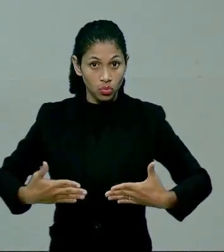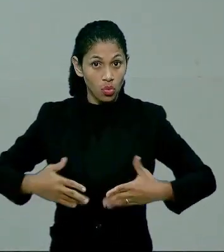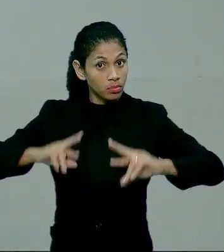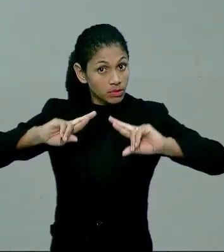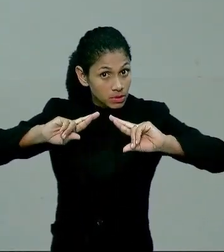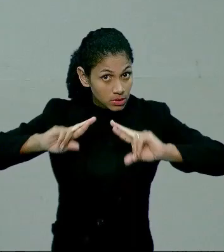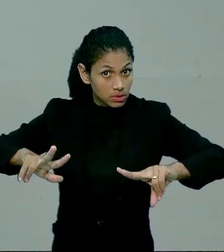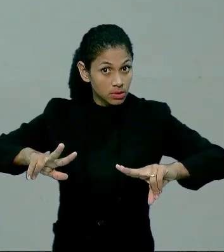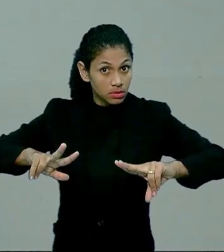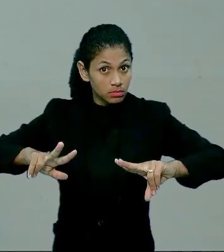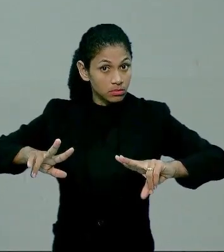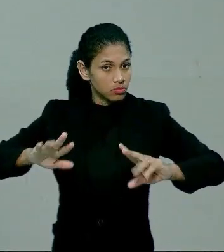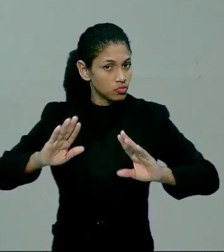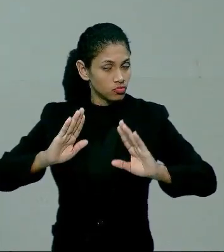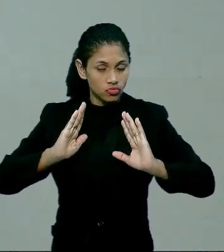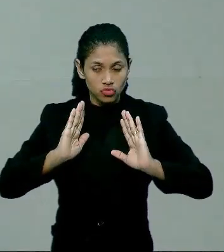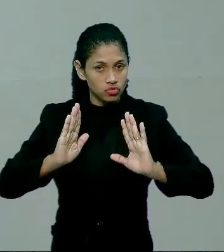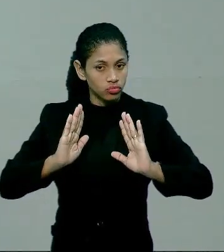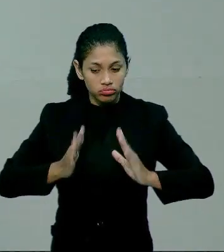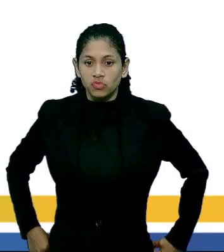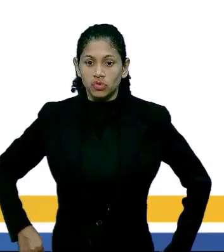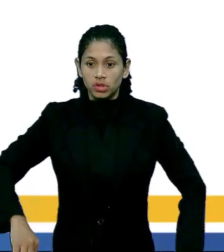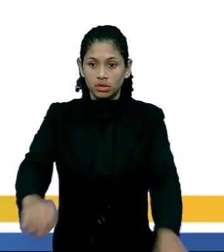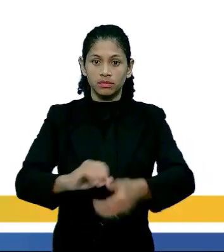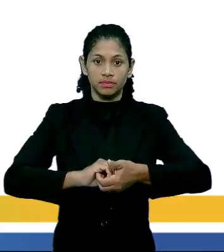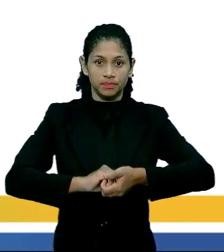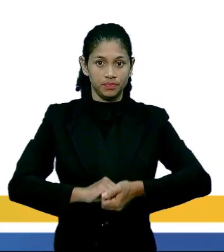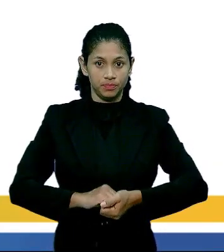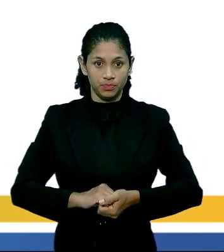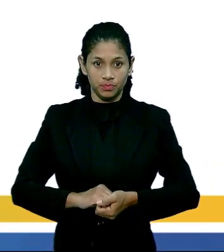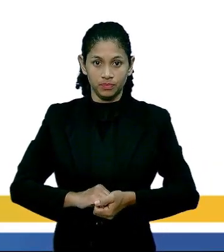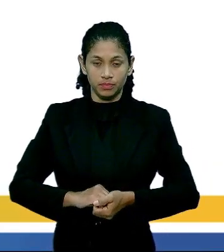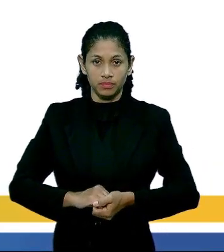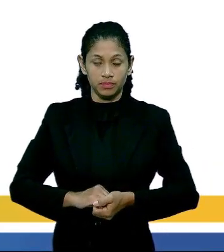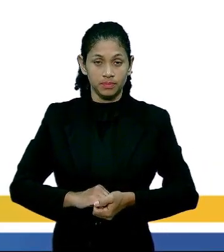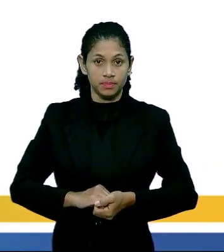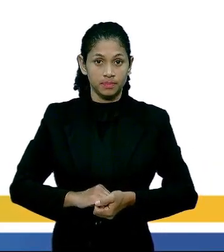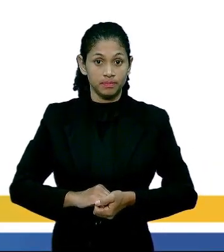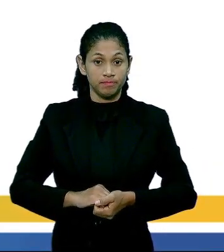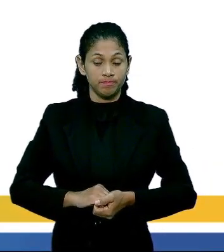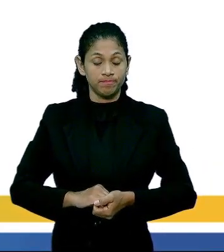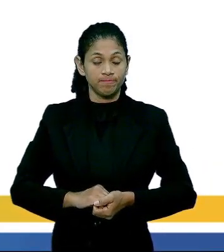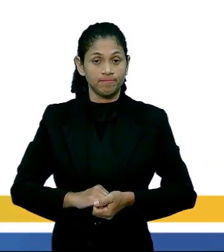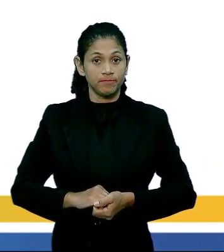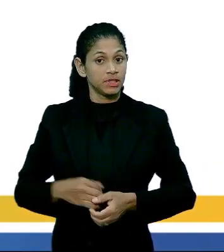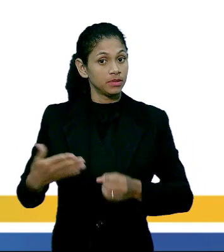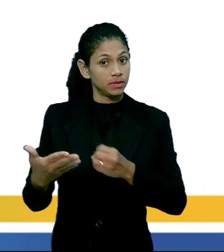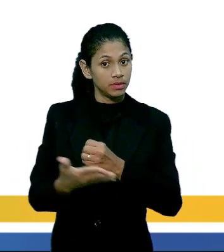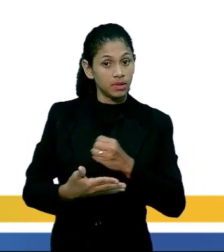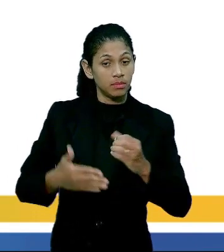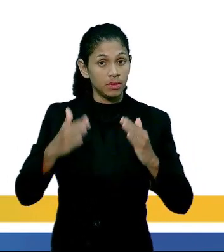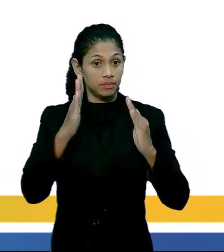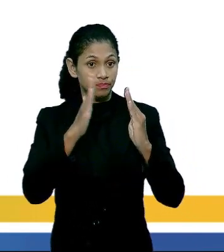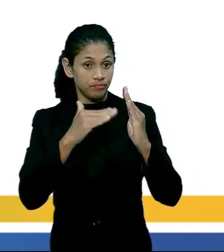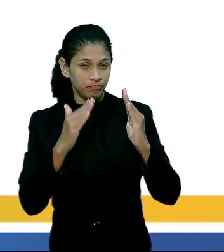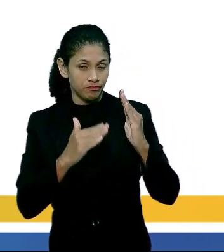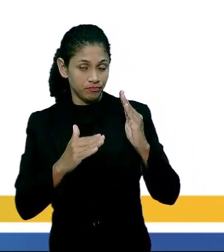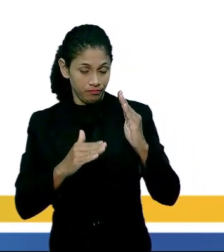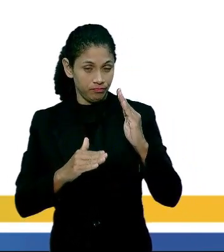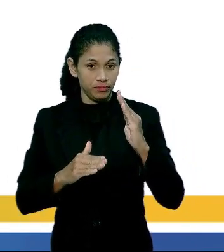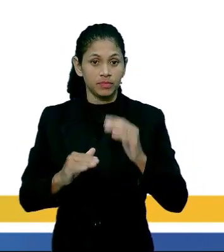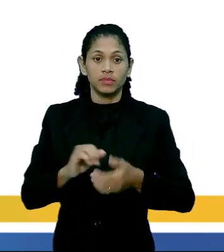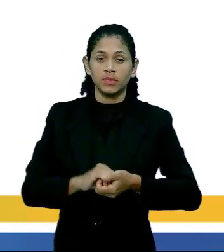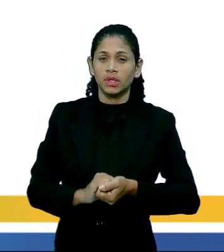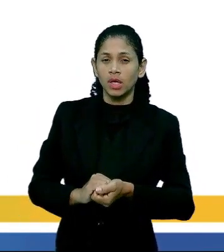um direcionamento. Tranquilo? Beleza? Então, aqui já na base da estética. Na visão de Sócrates,